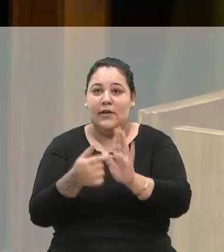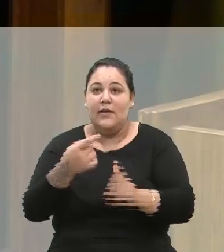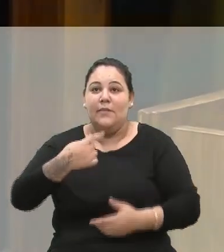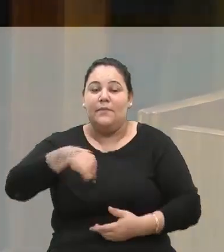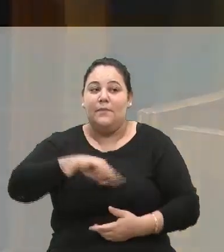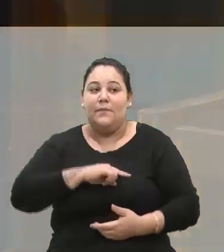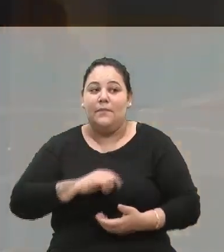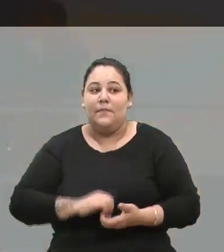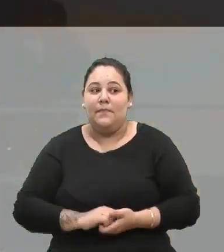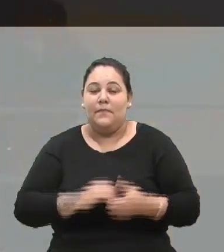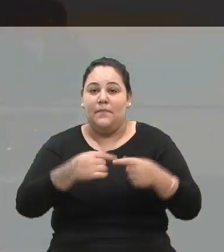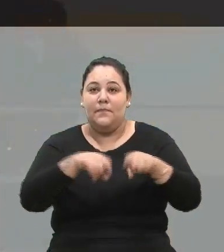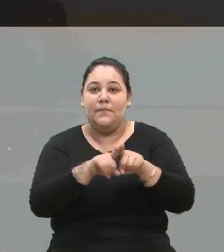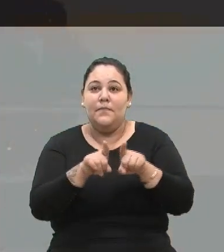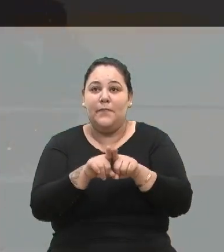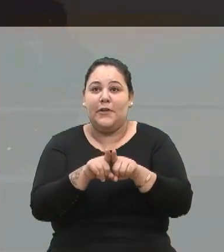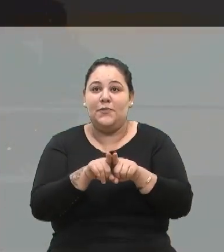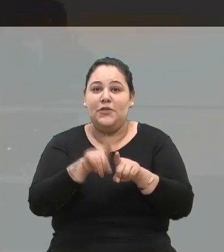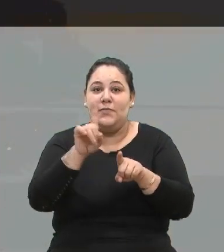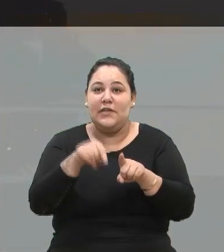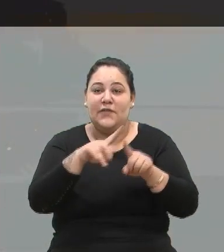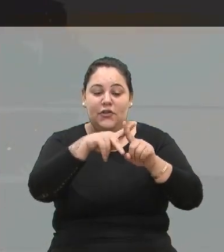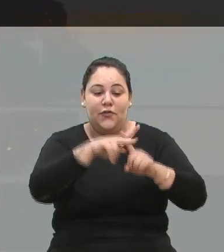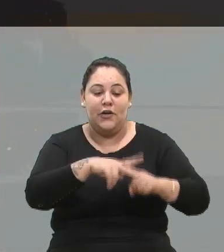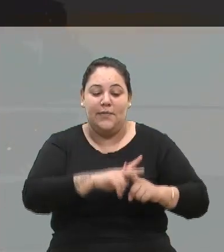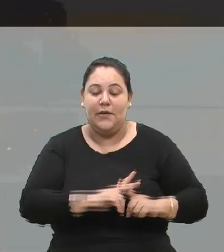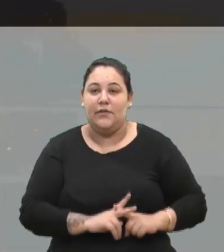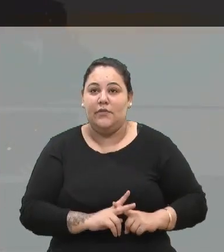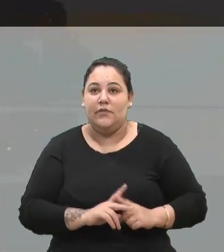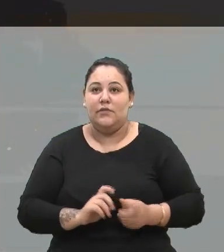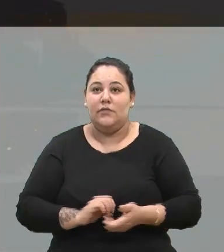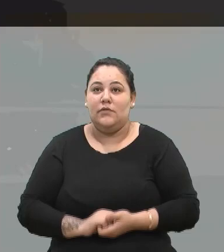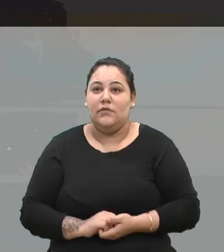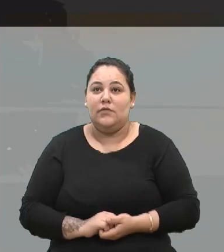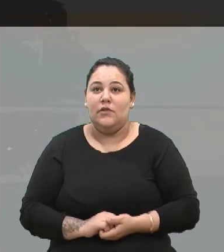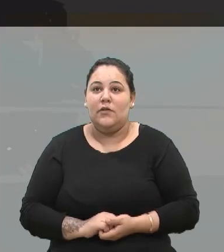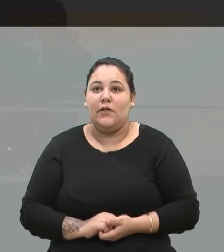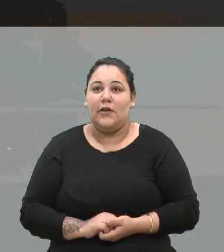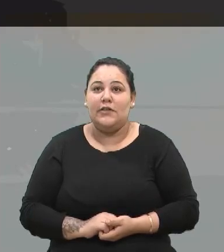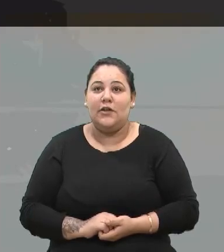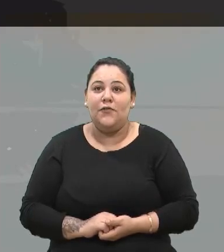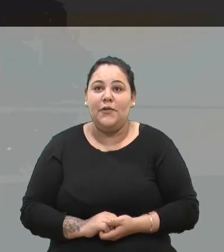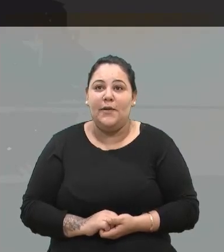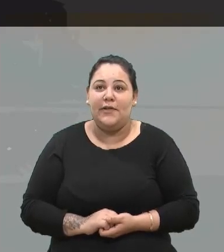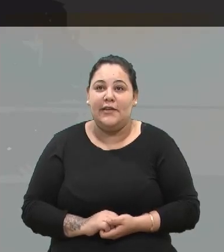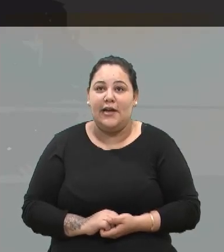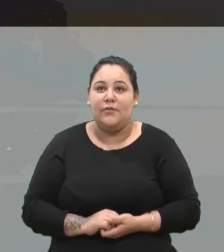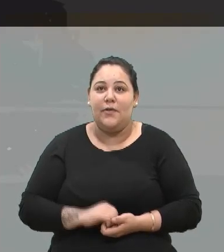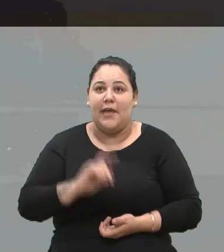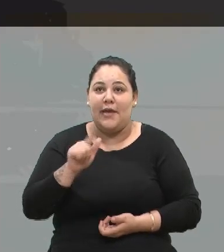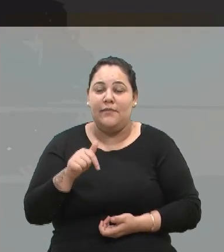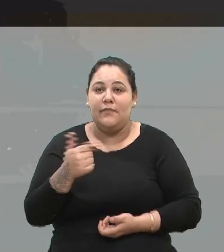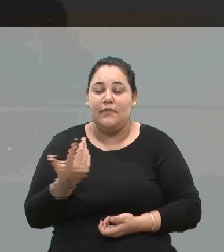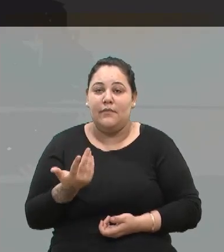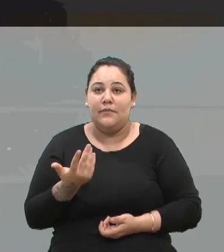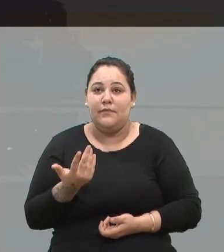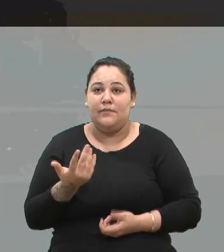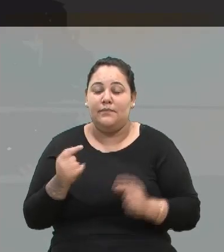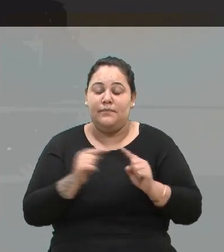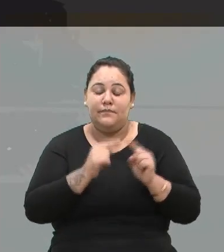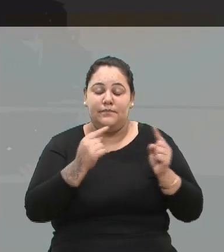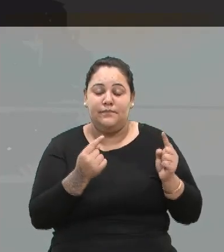Fantinel, essa intenção aí do vereador Clóvis Xuxa, que é Bairro Limpo.